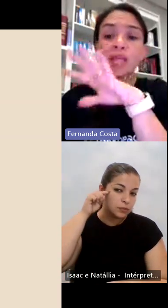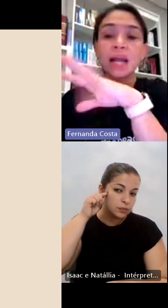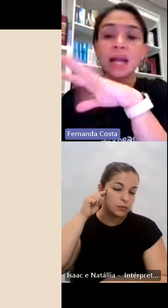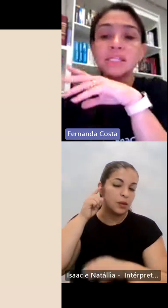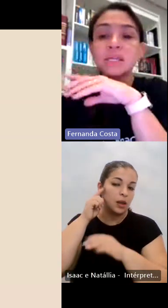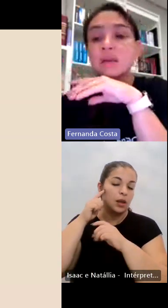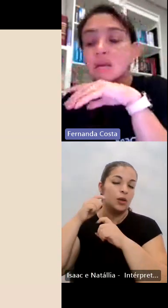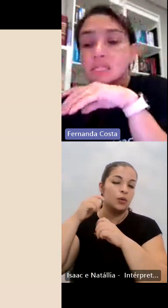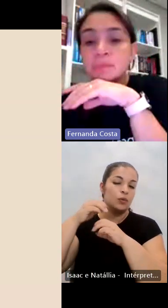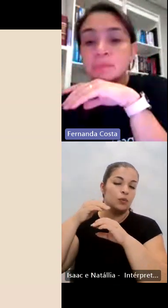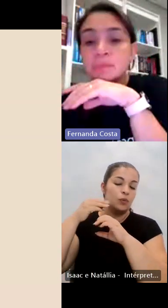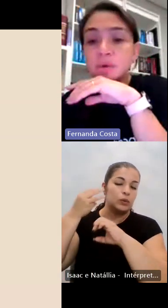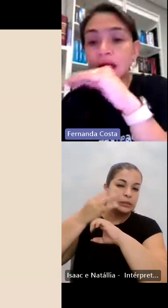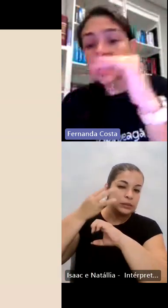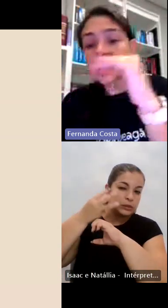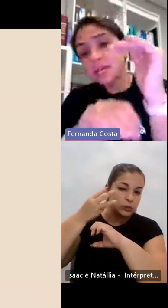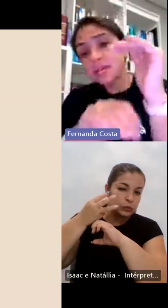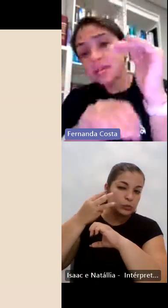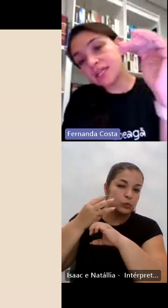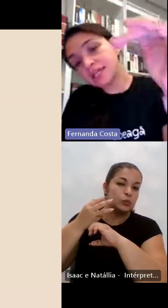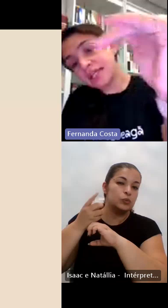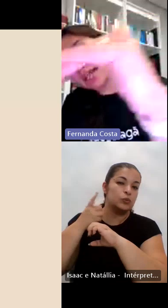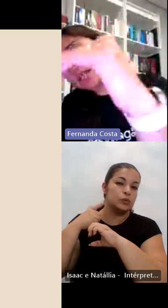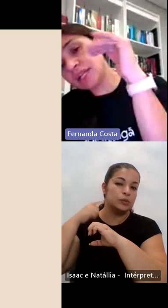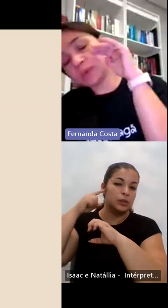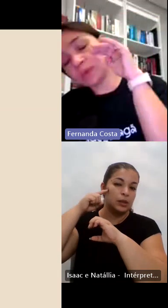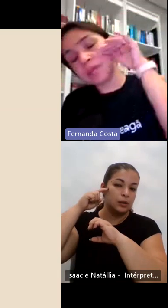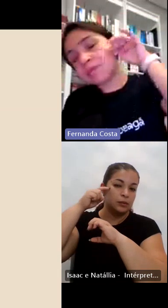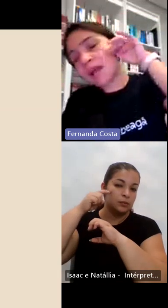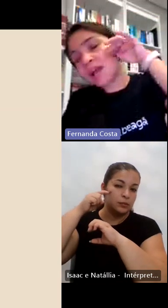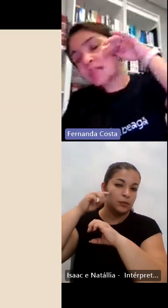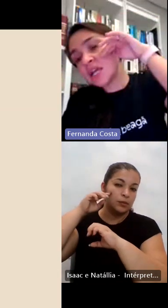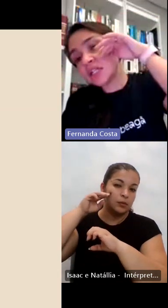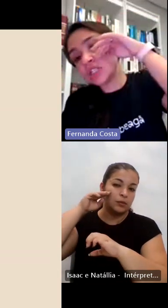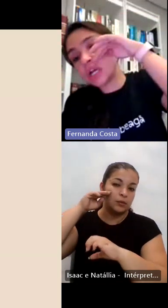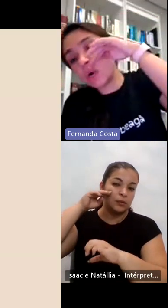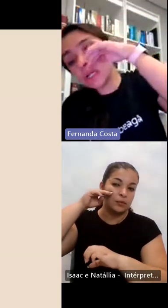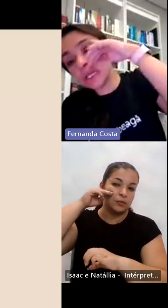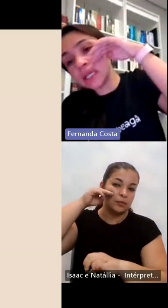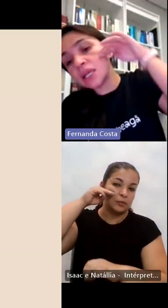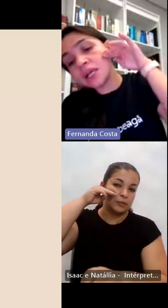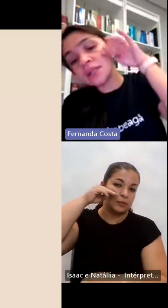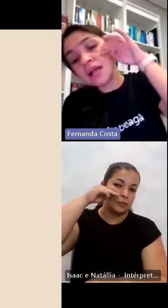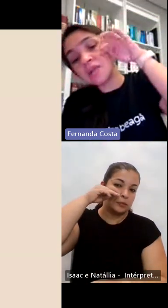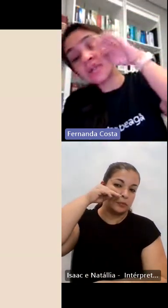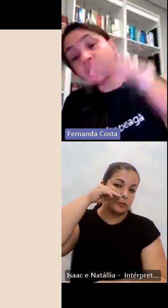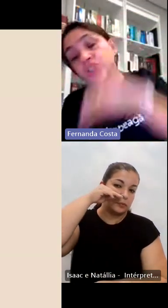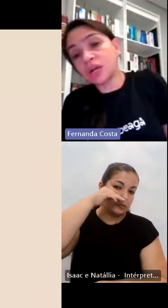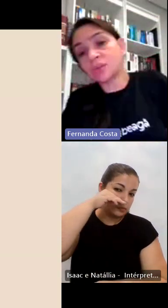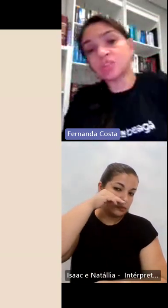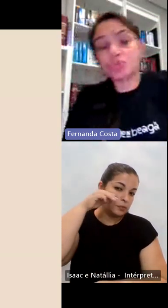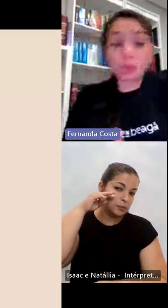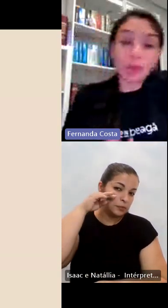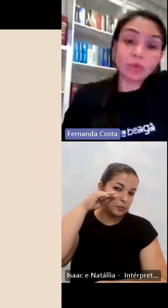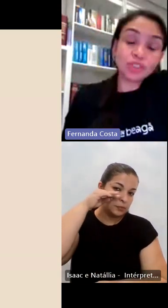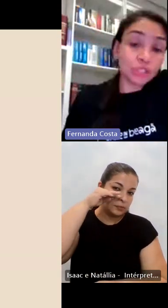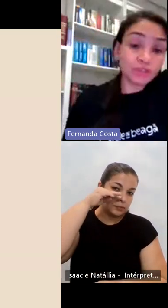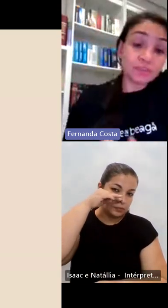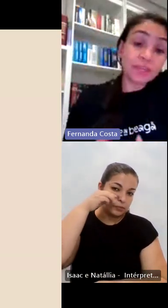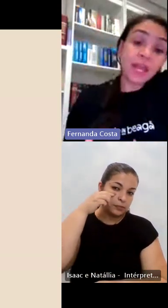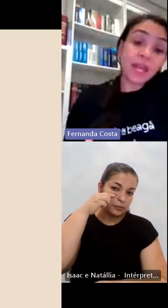pouquinho dos canais semicirculares e descendo aqui para essa região aqui, estaria o que a gente chama de